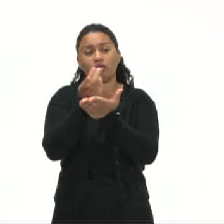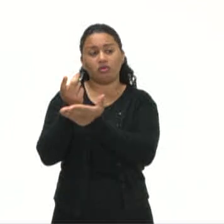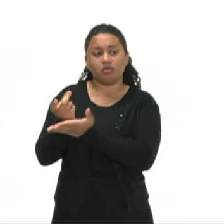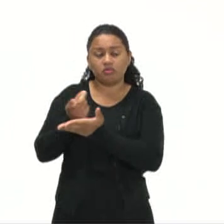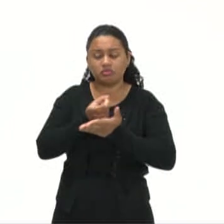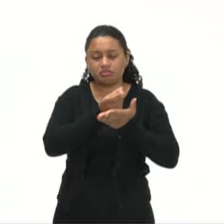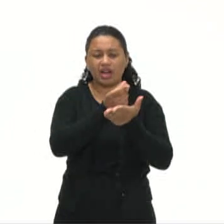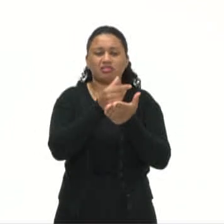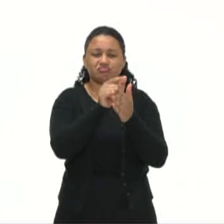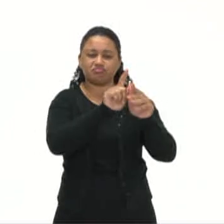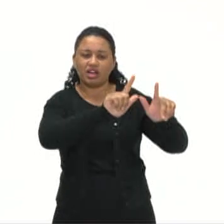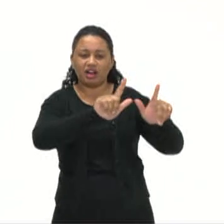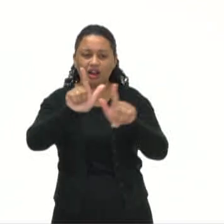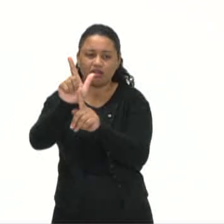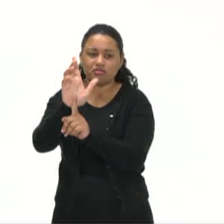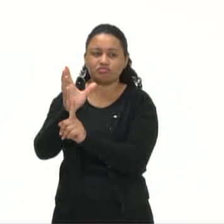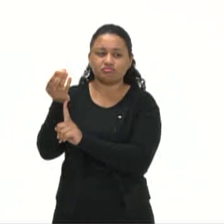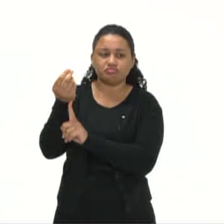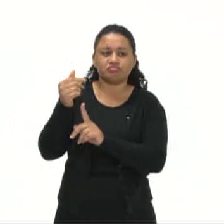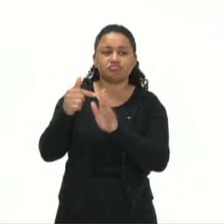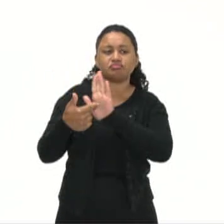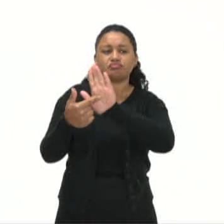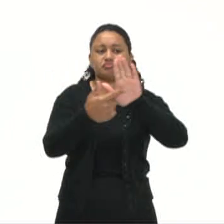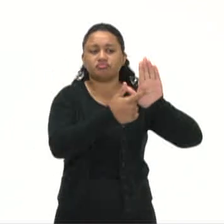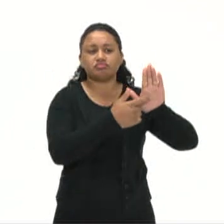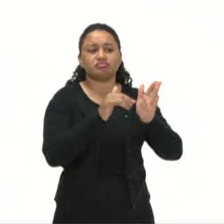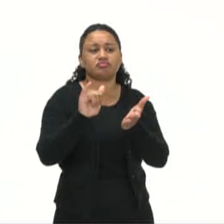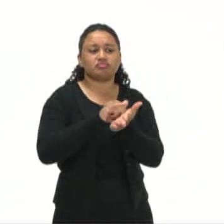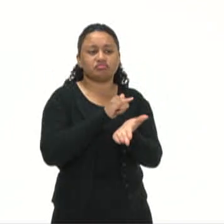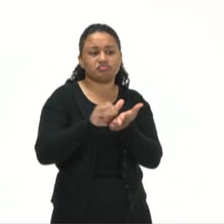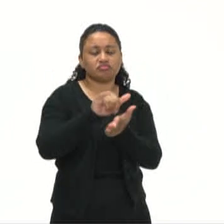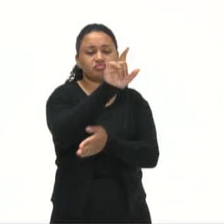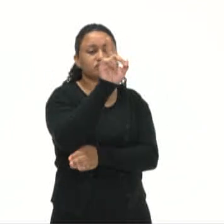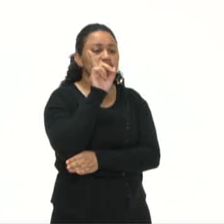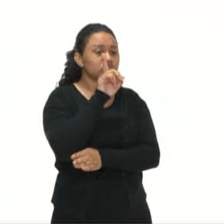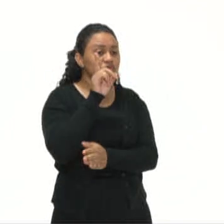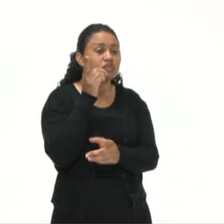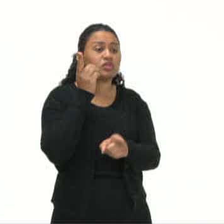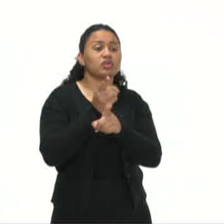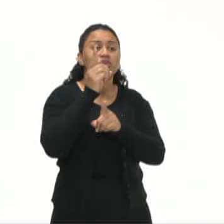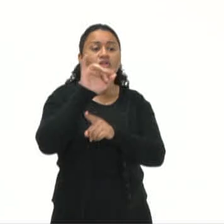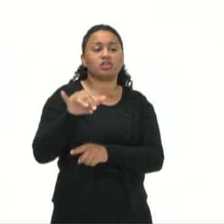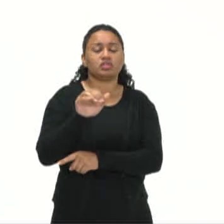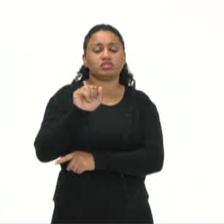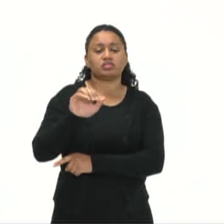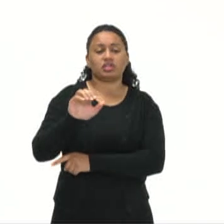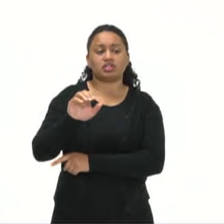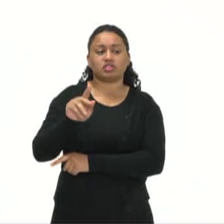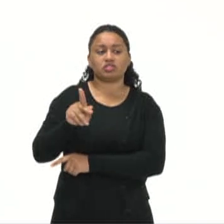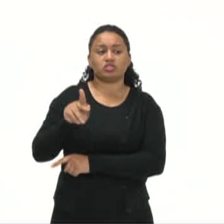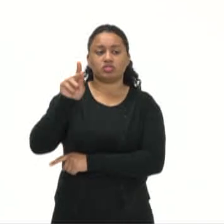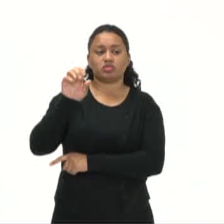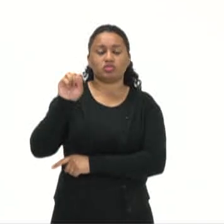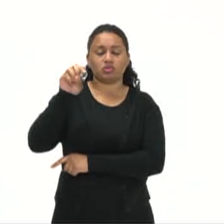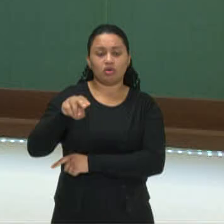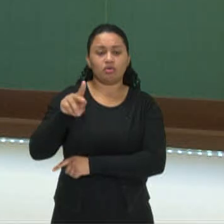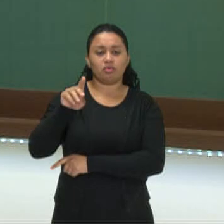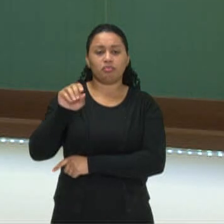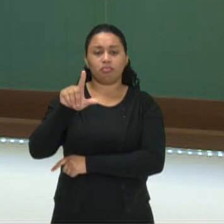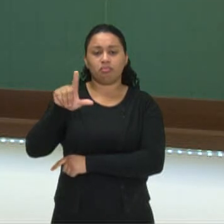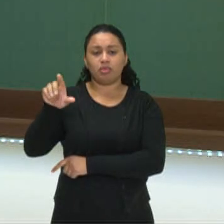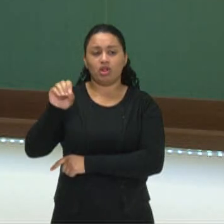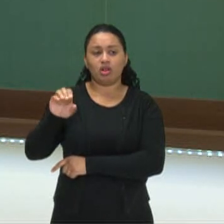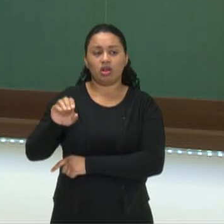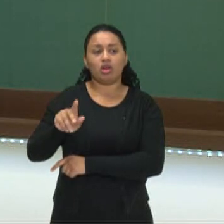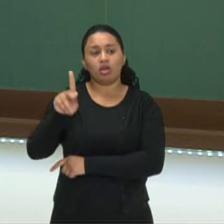Marcel Duchamp. Ela organiza uma exposição em Nova York dos artistas dos Estados Unidos e descobre Jackson Pollock. Olha que interessante, né? Peggy, ela